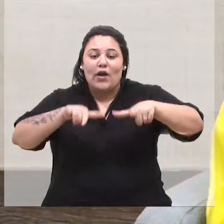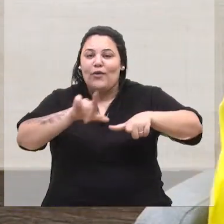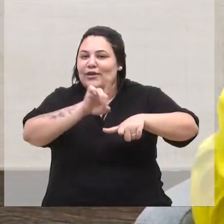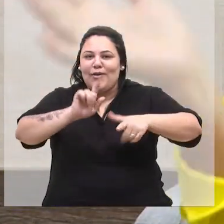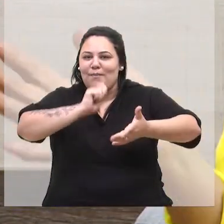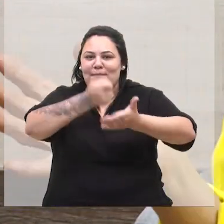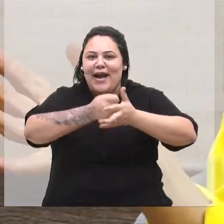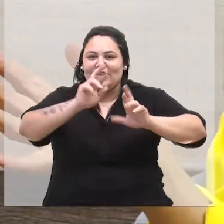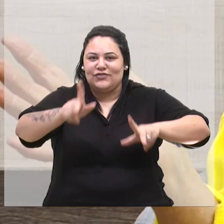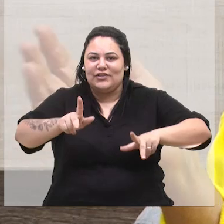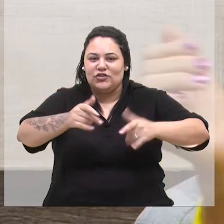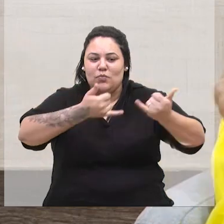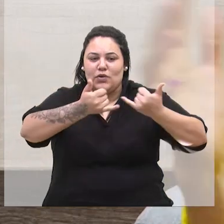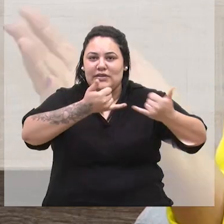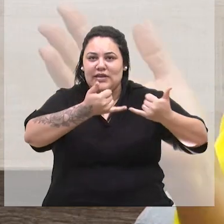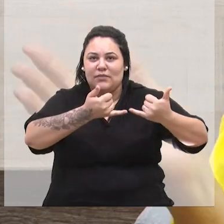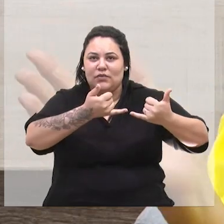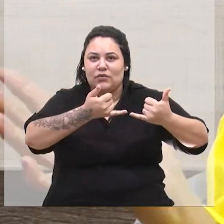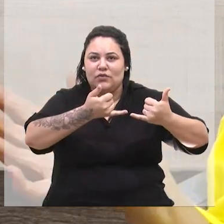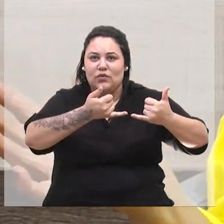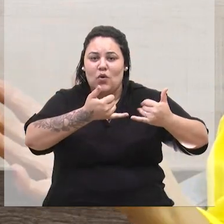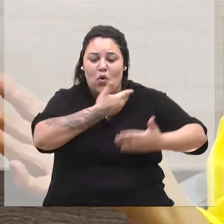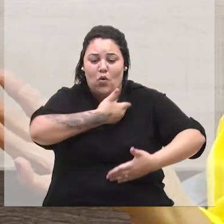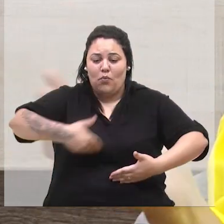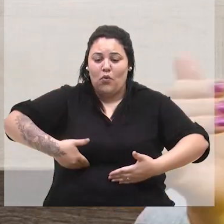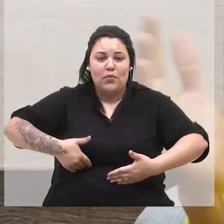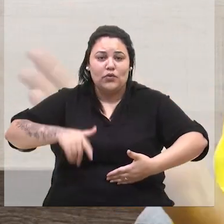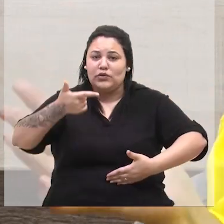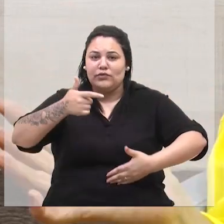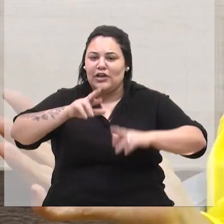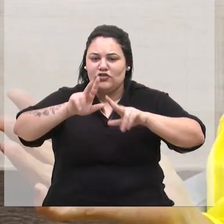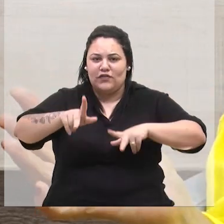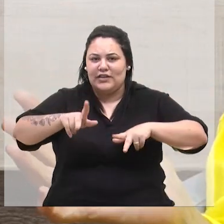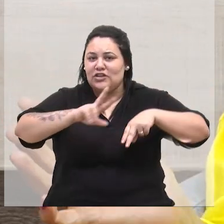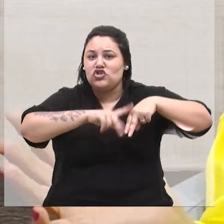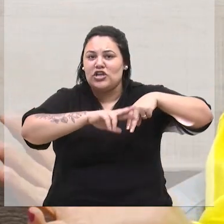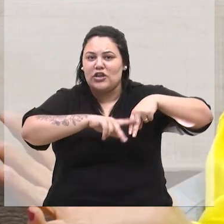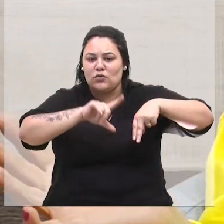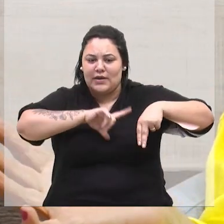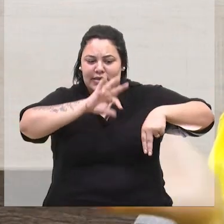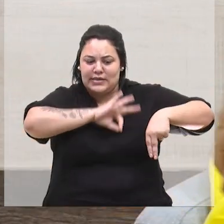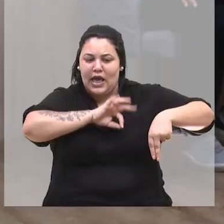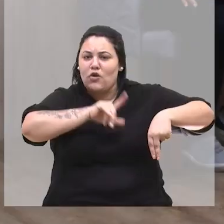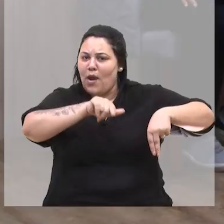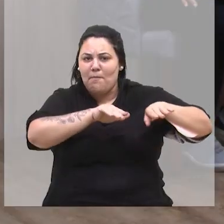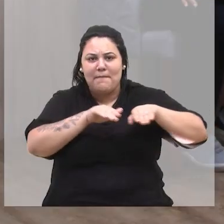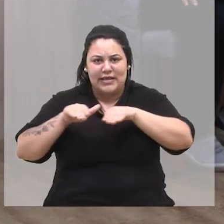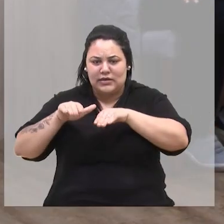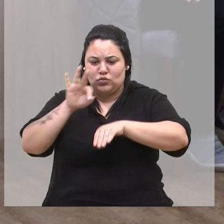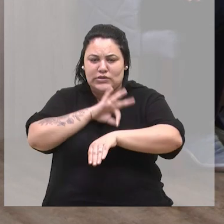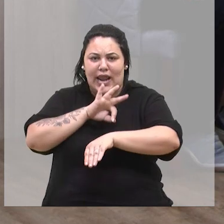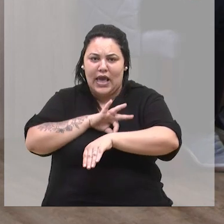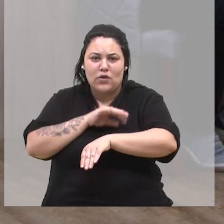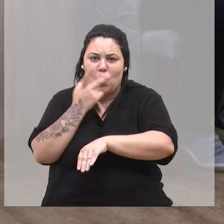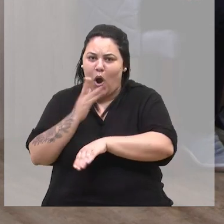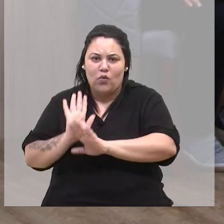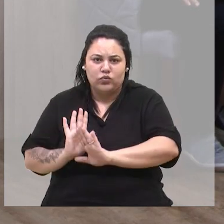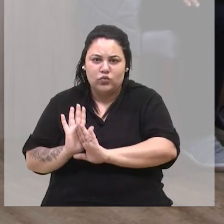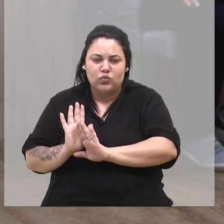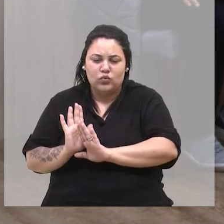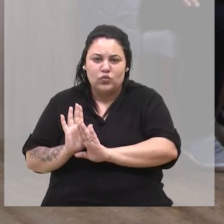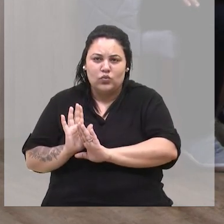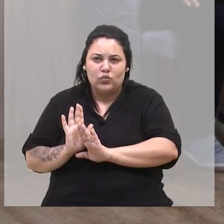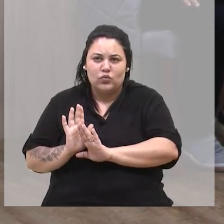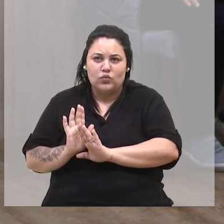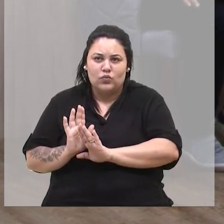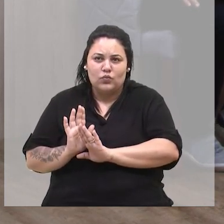o funcionalismo público não tem diferença de sexo para ter salário. Sim, é um padrão. É um padrão. Então, esse fato